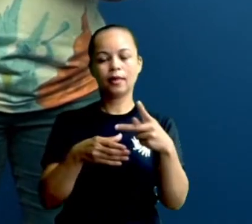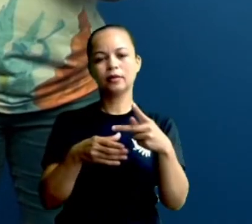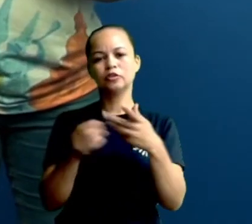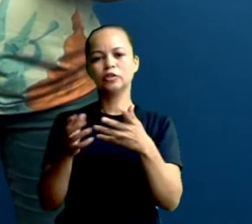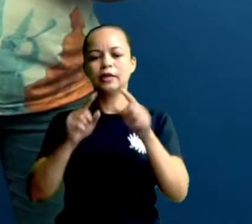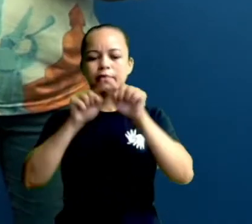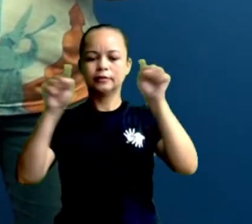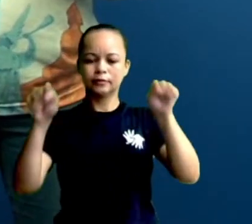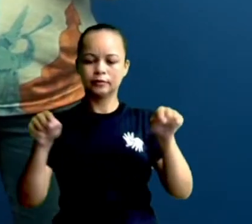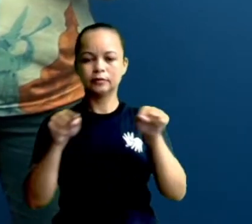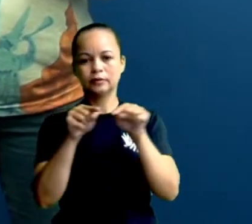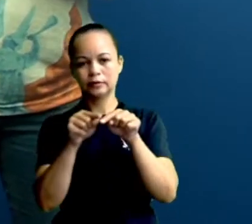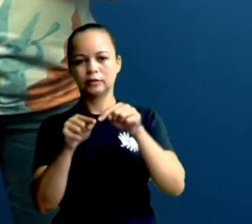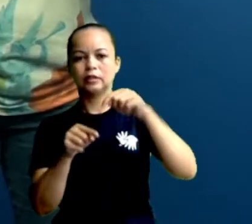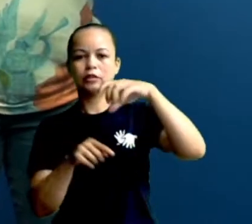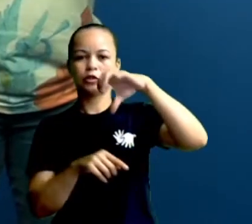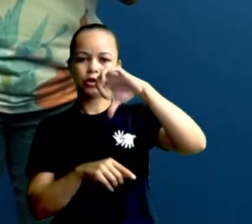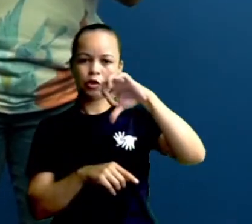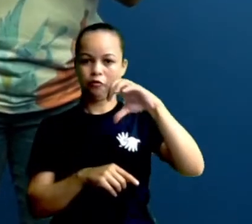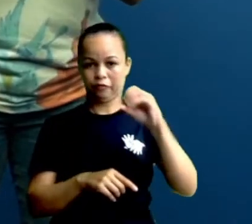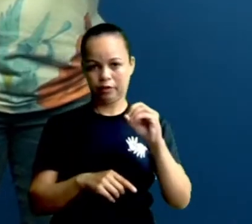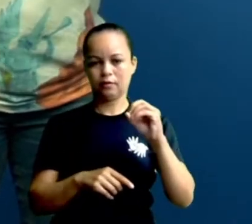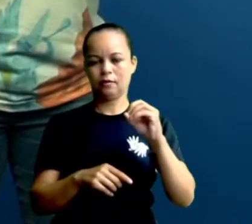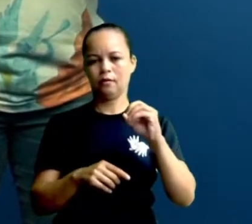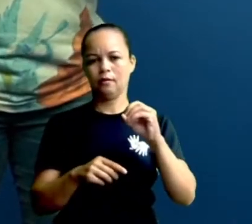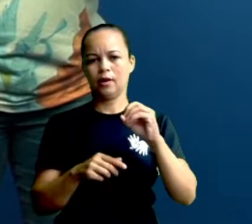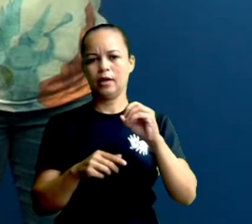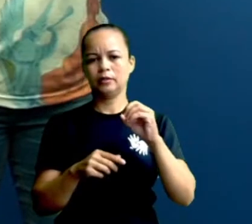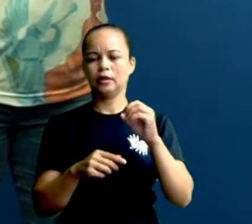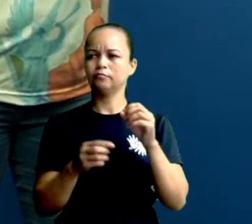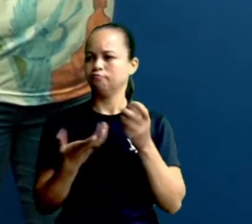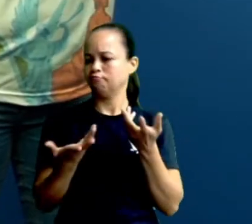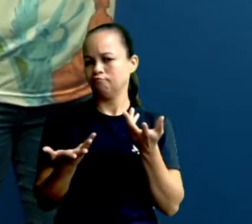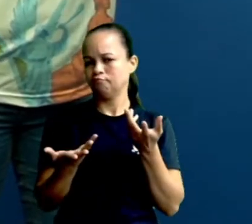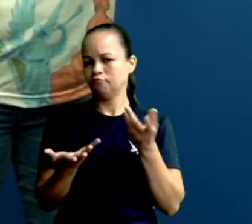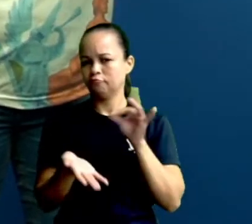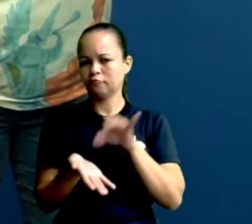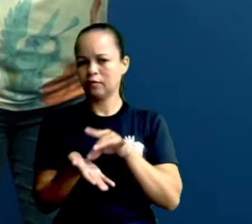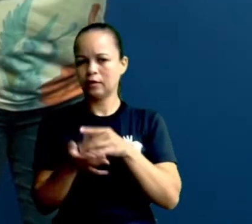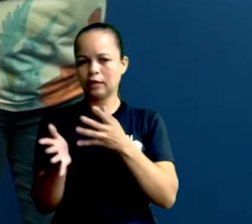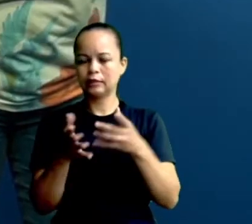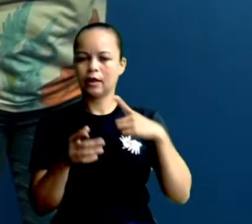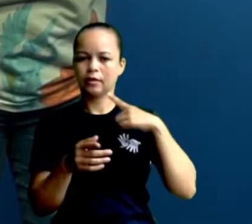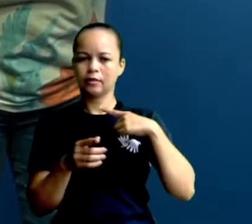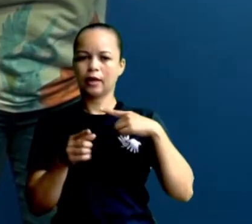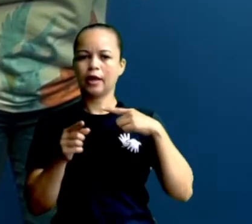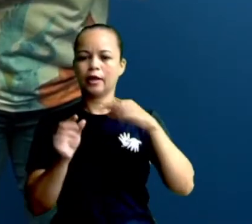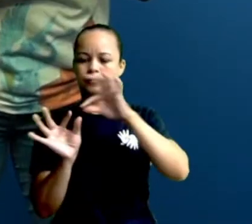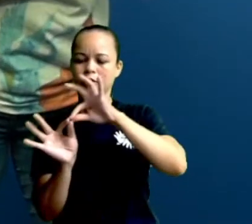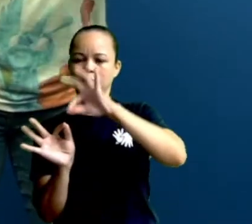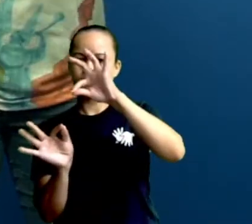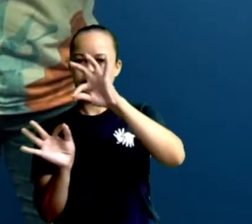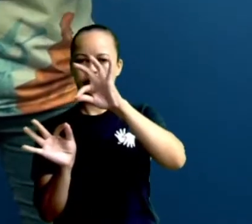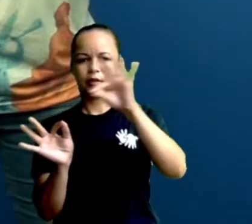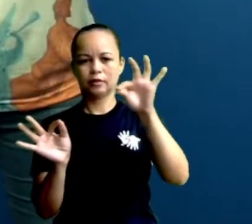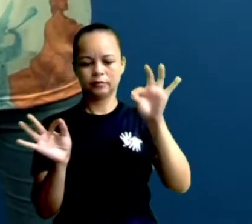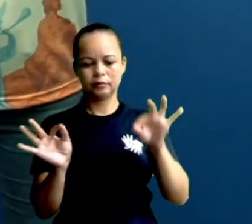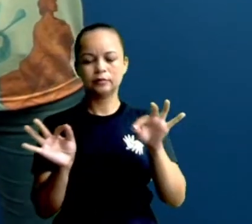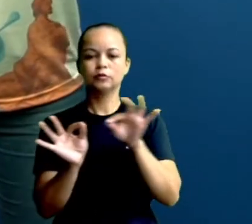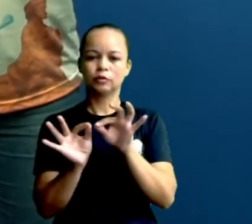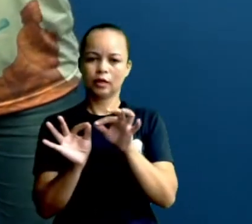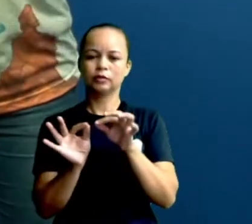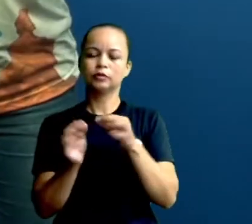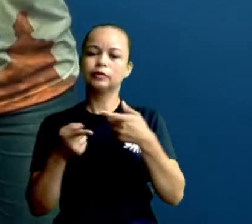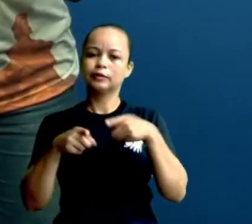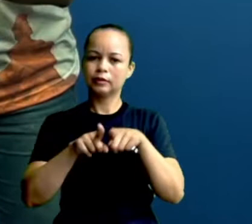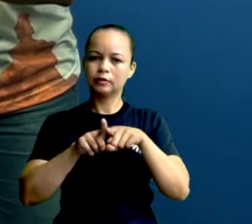são ângulos de 90 graus. Então, obviamente, eles têm a mesma medida nos lados, né? E têm